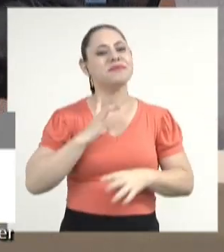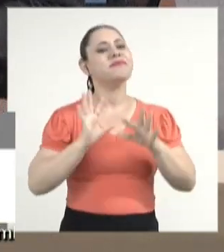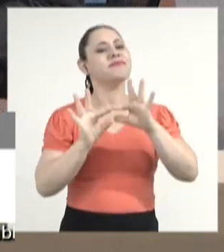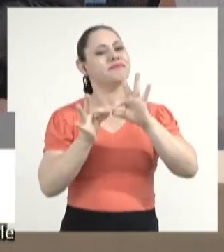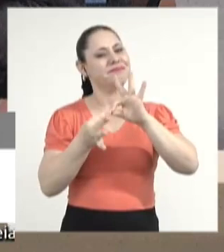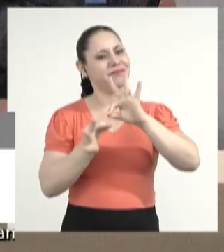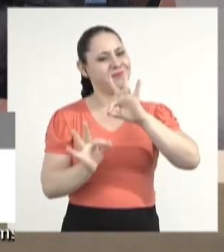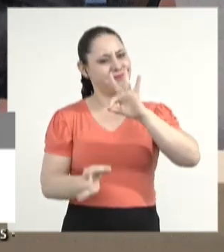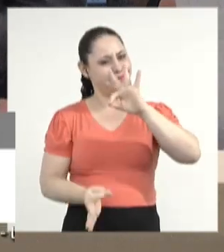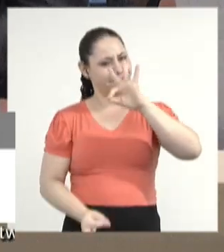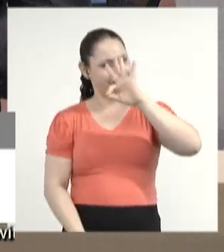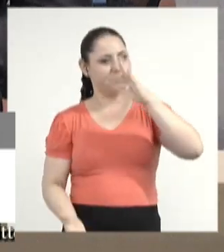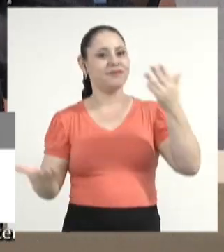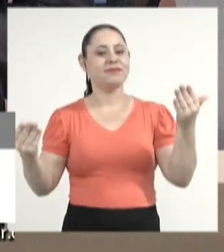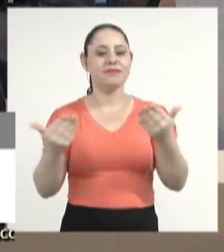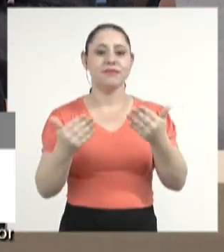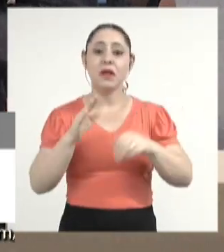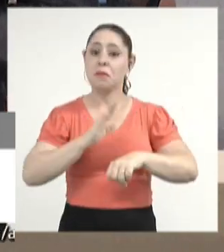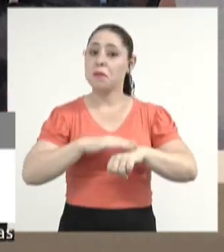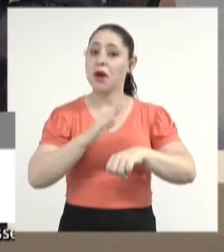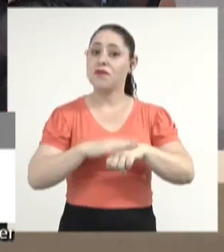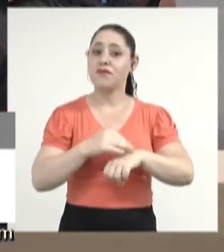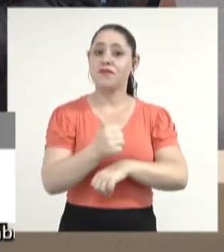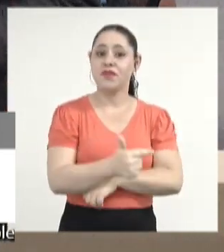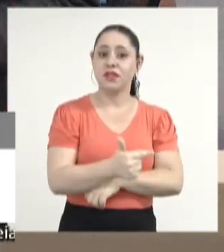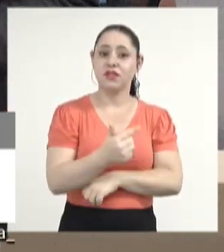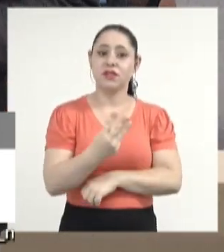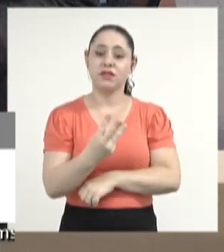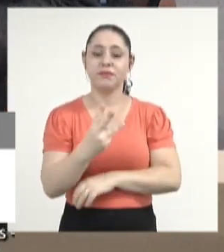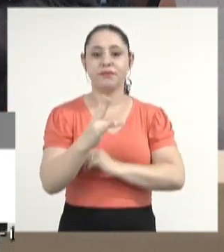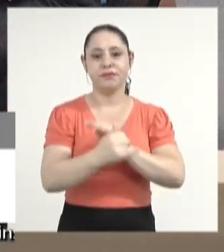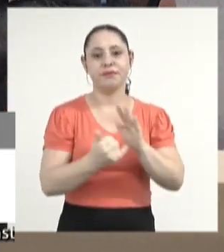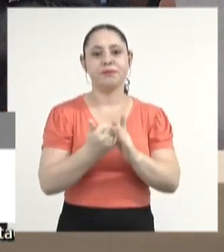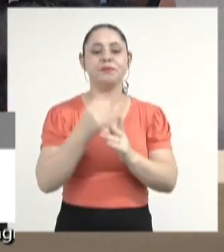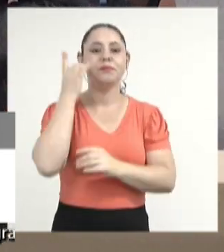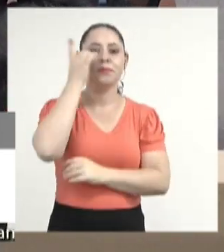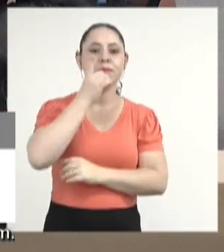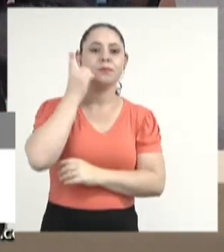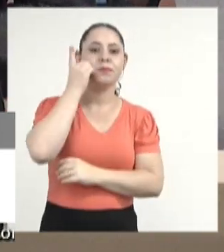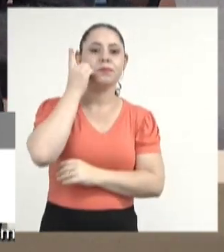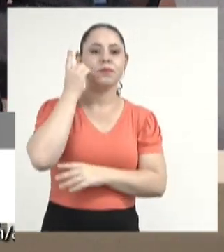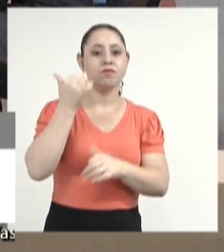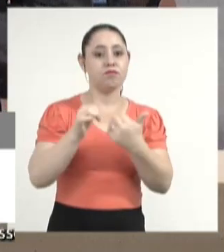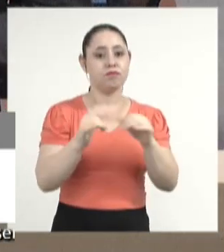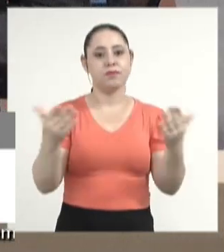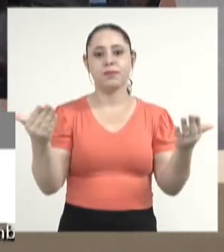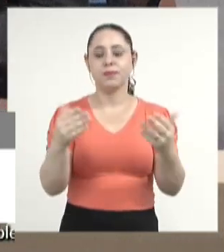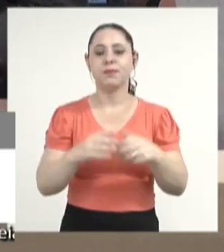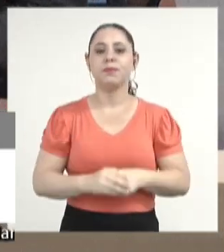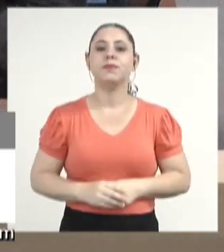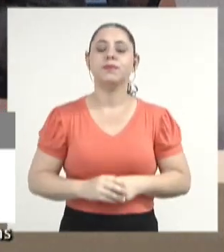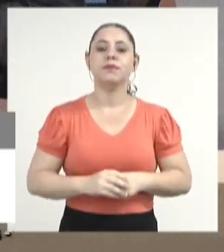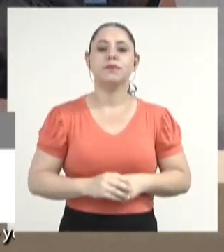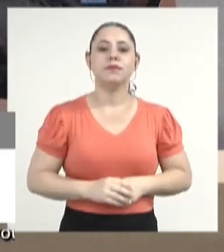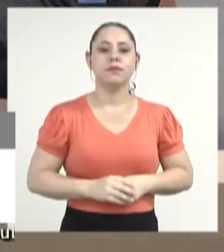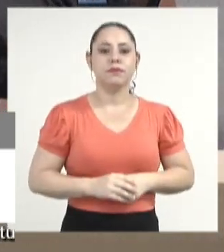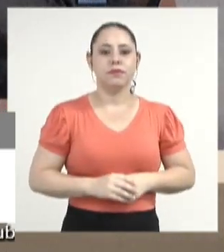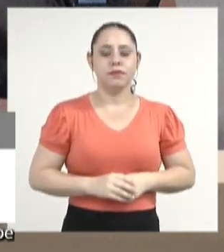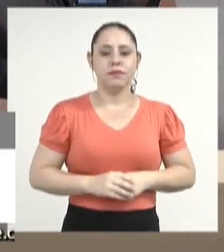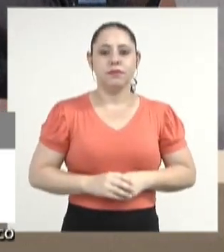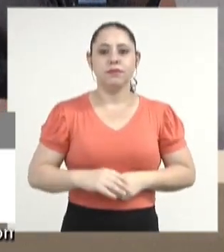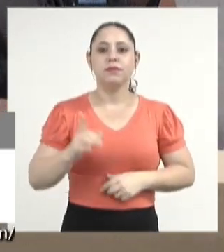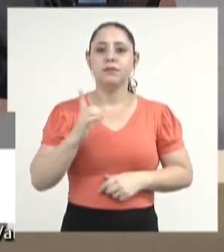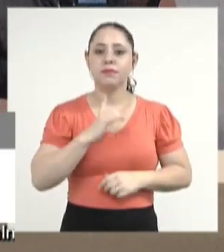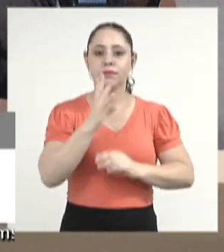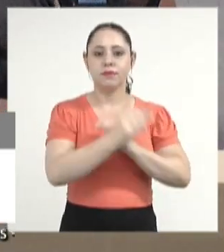também está extensa, são mais 23 projetos para os deputados aí analisarem e votarem hoje. Bom,